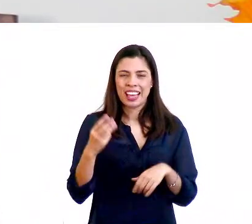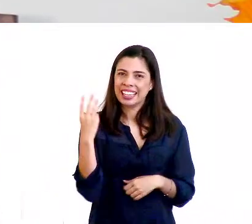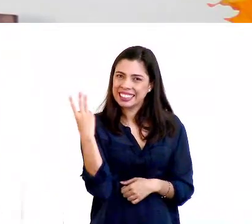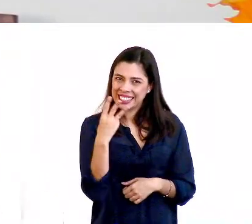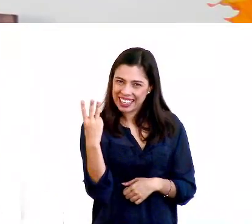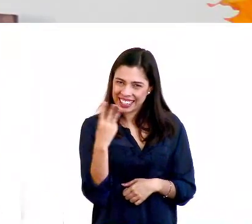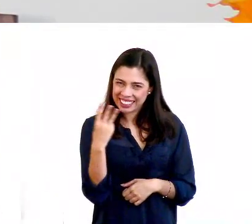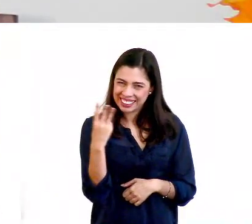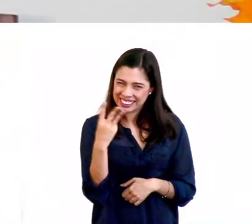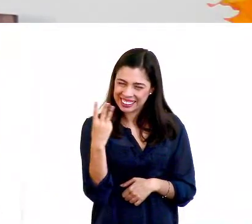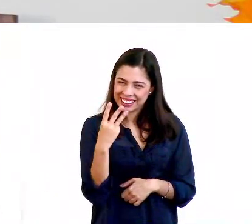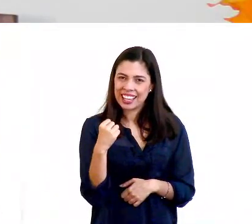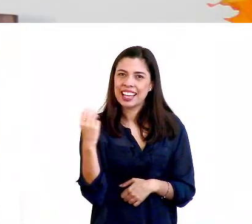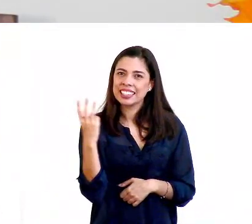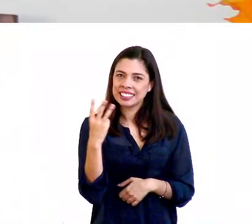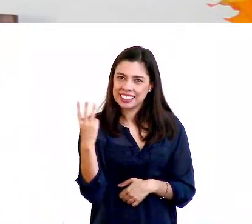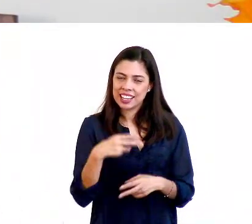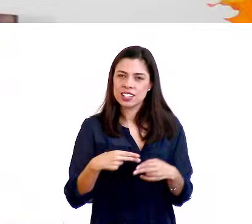aqui,